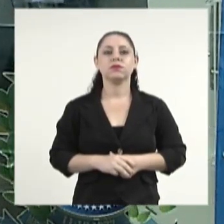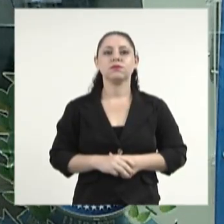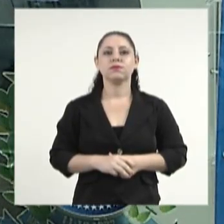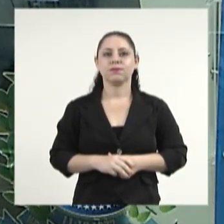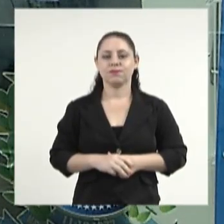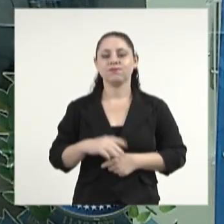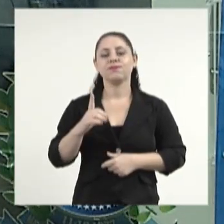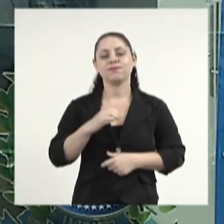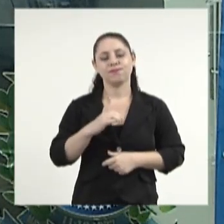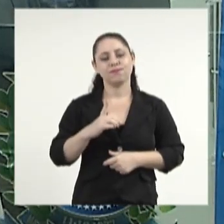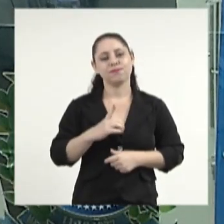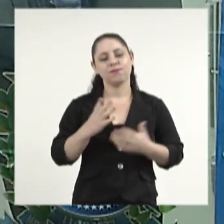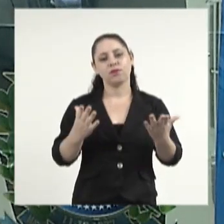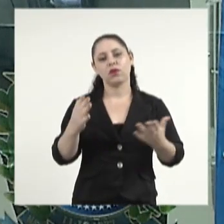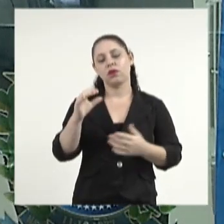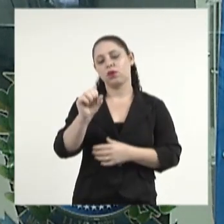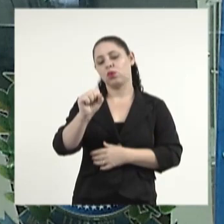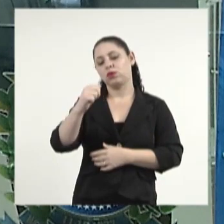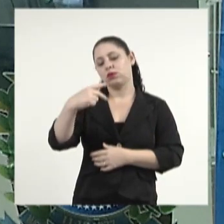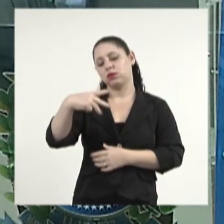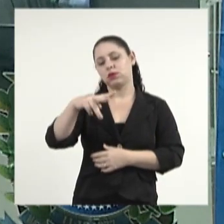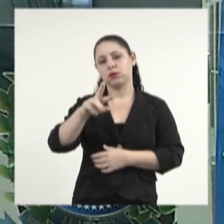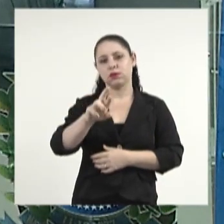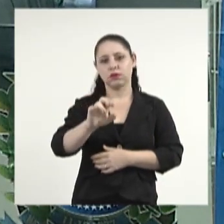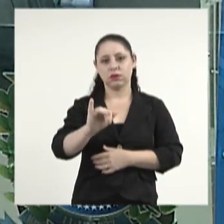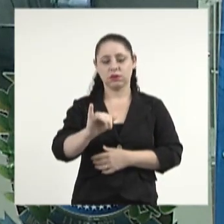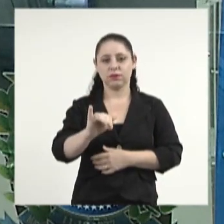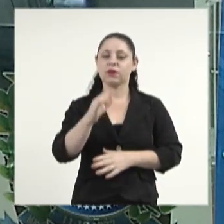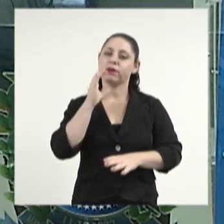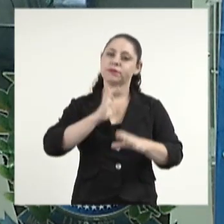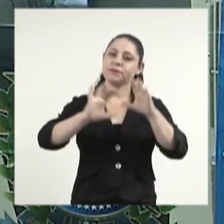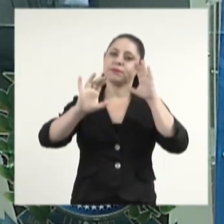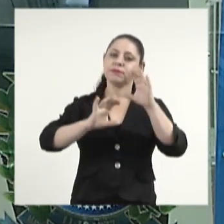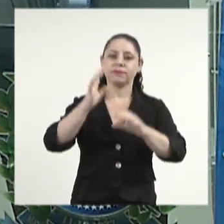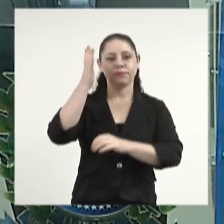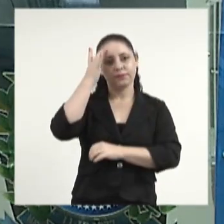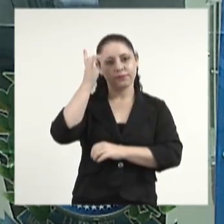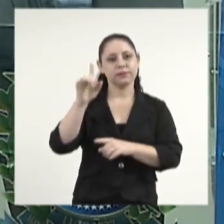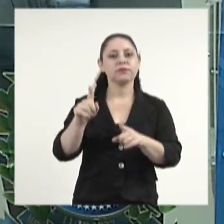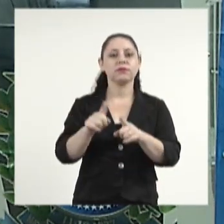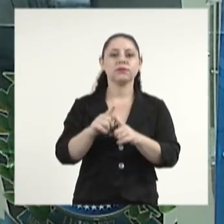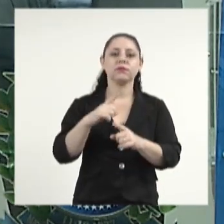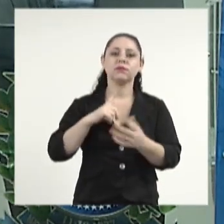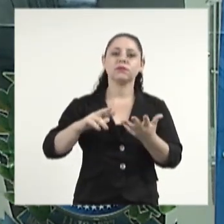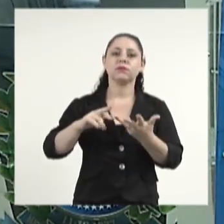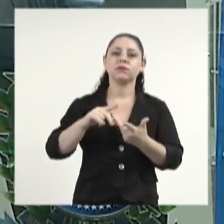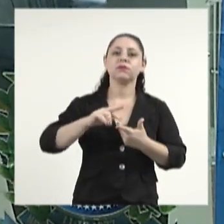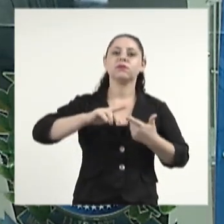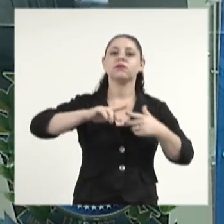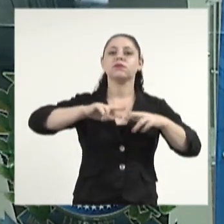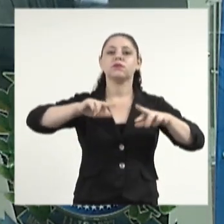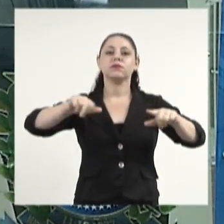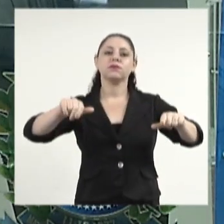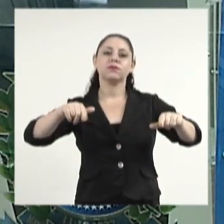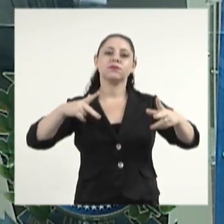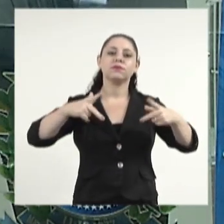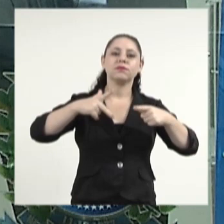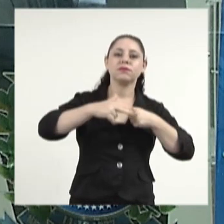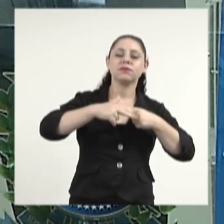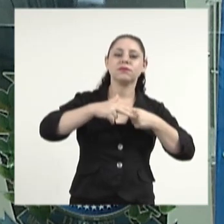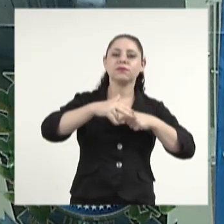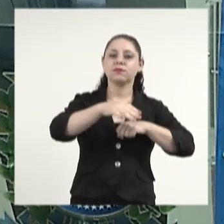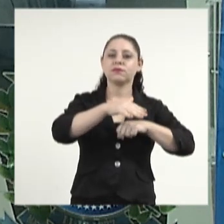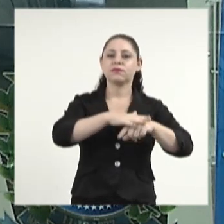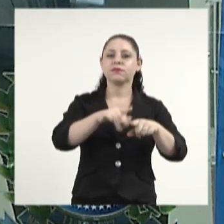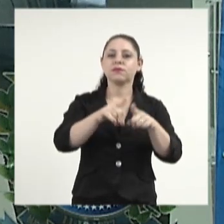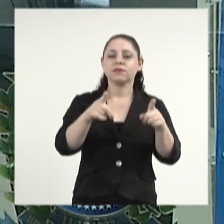Tá aí, então, o Sampre vai cantar amanhã no nosso Talento Regional, mas também tem outras atrações. A gente acabou dando uma cortadinha na nossa